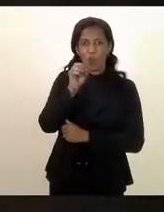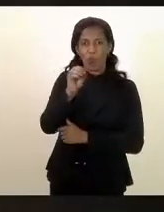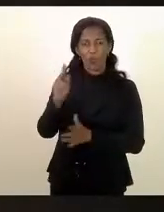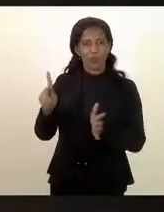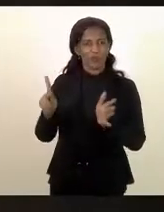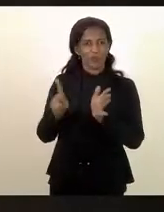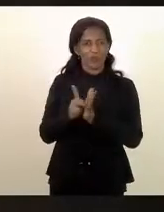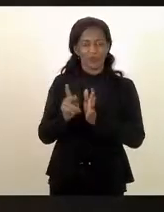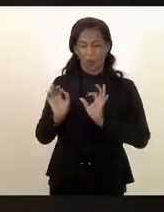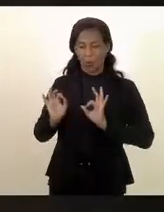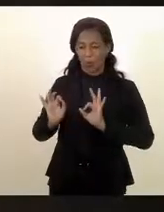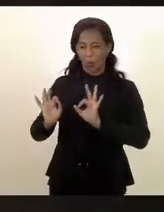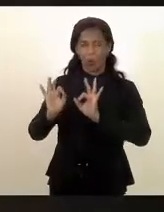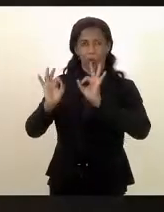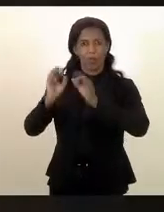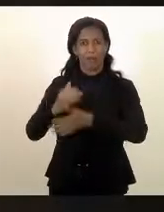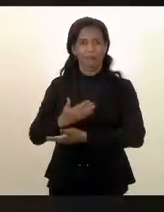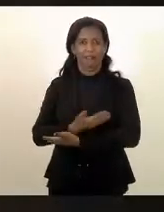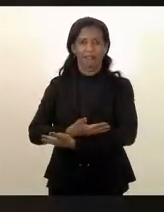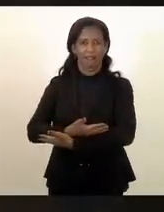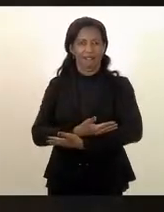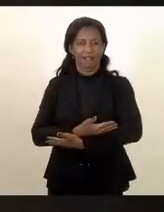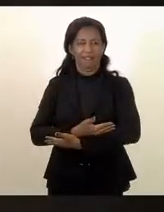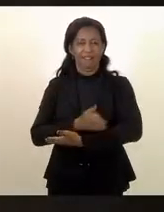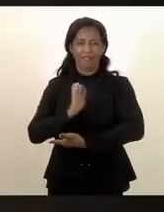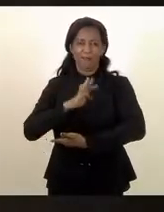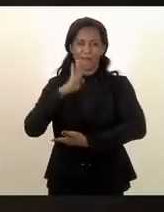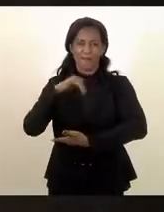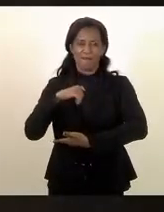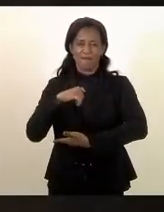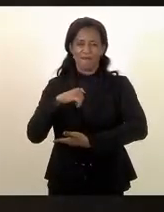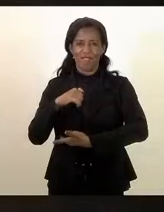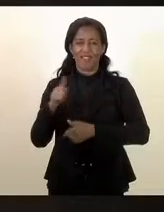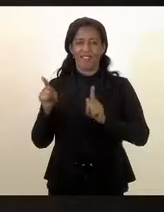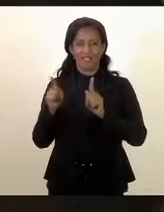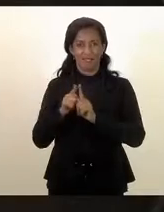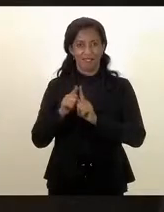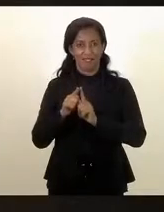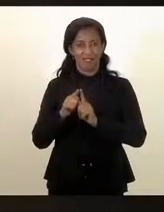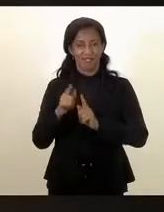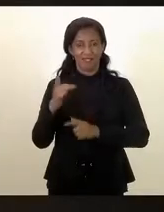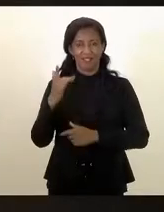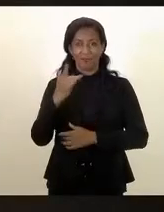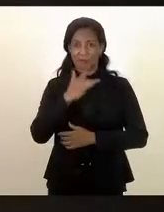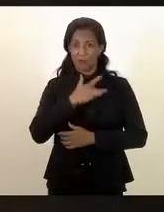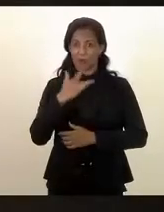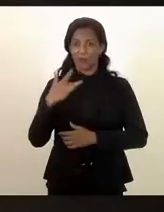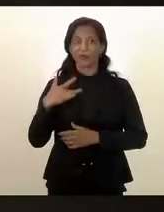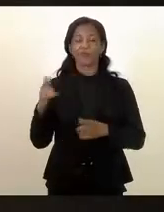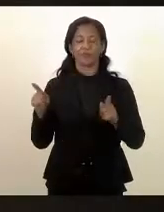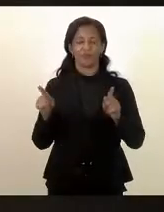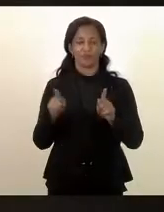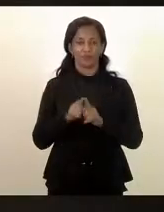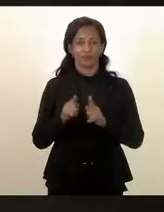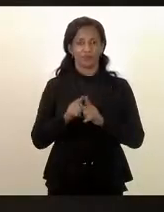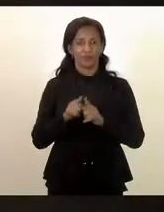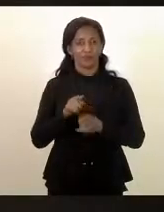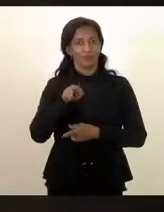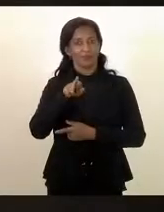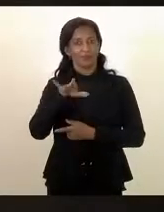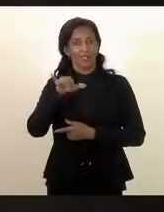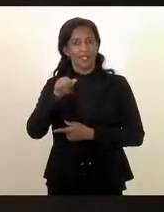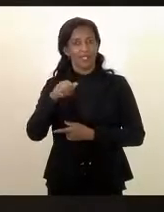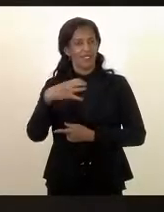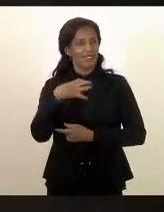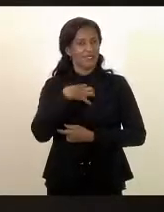crianças fiquem aí bem alimentadas e nutricialmente nutritivamente ricas nesse